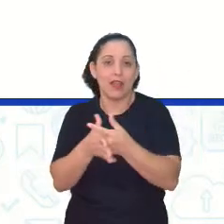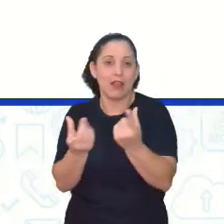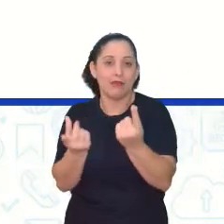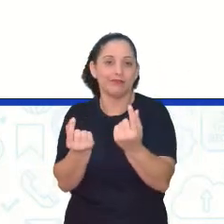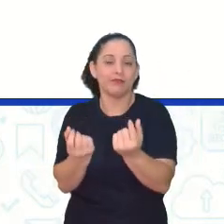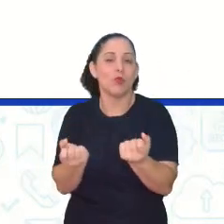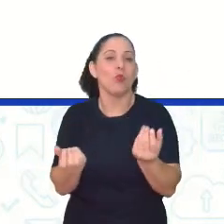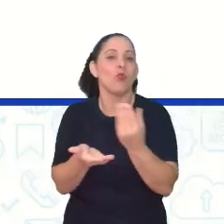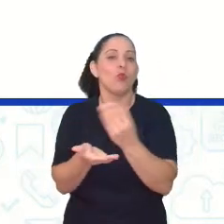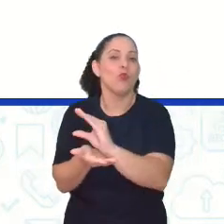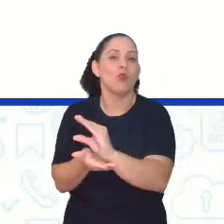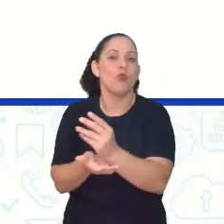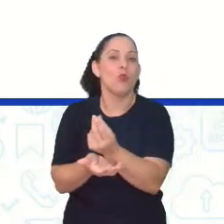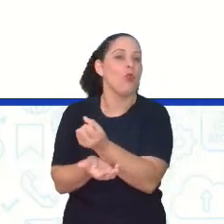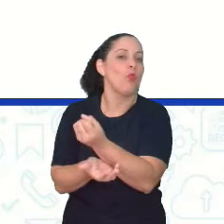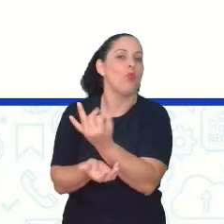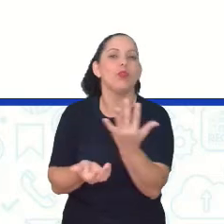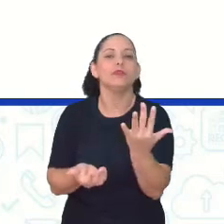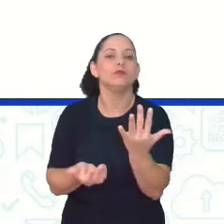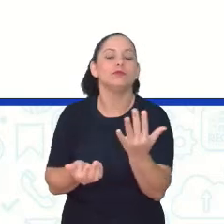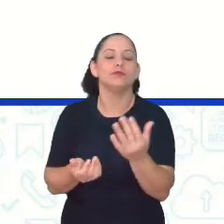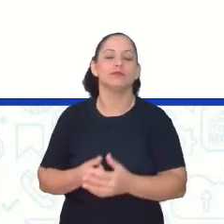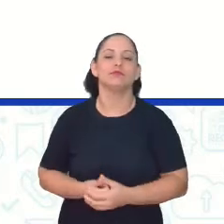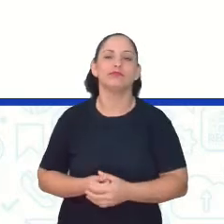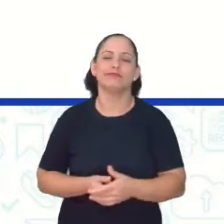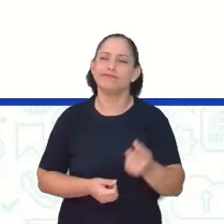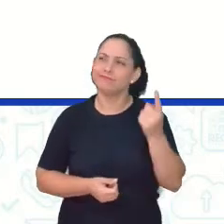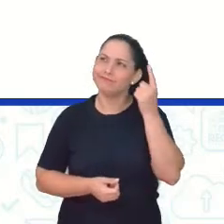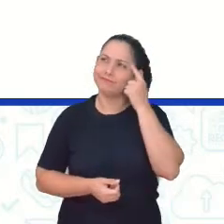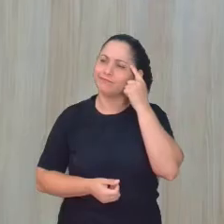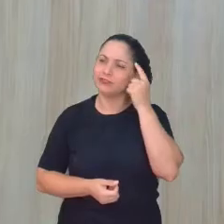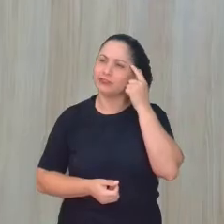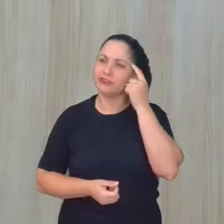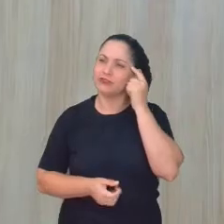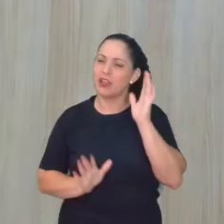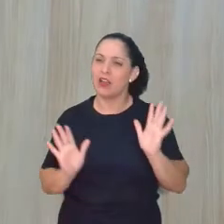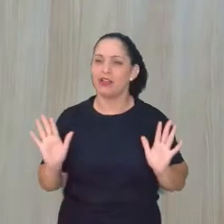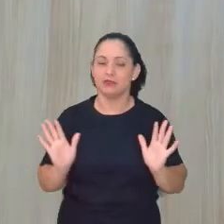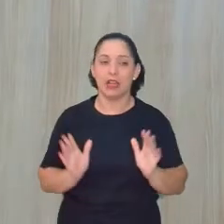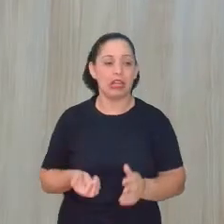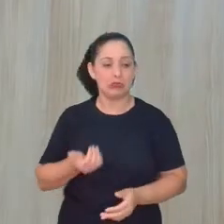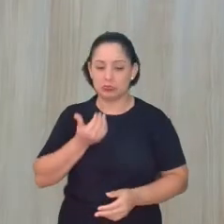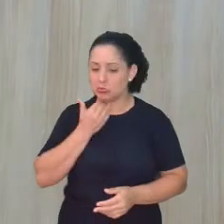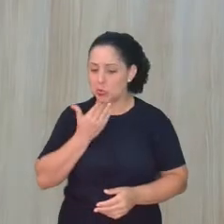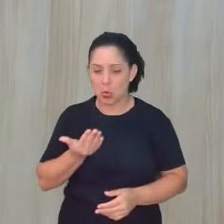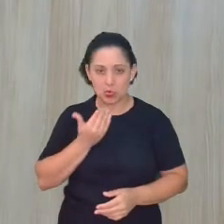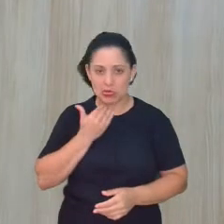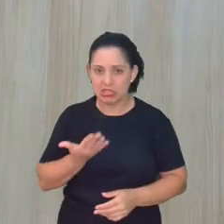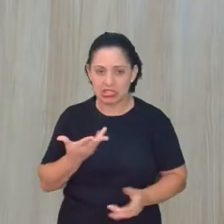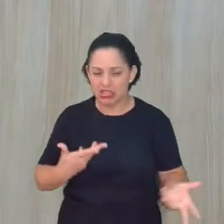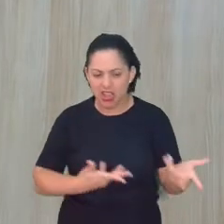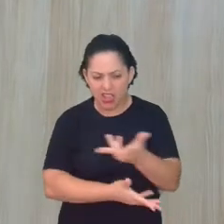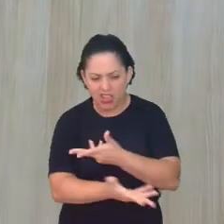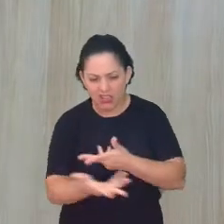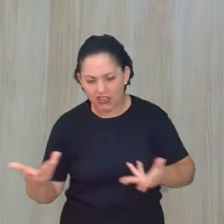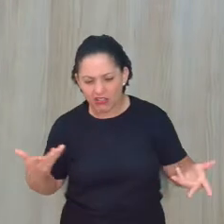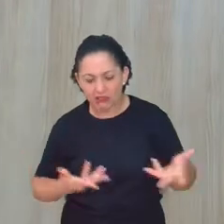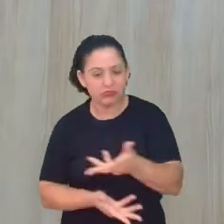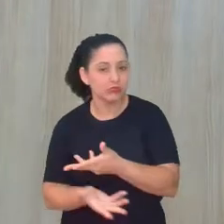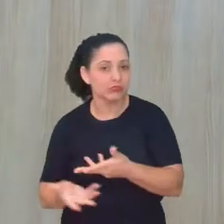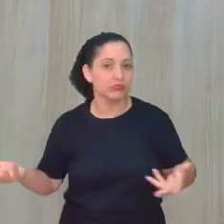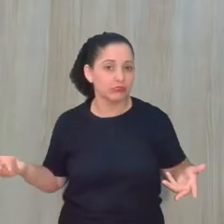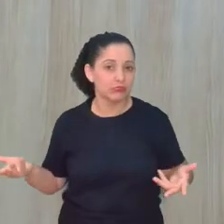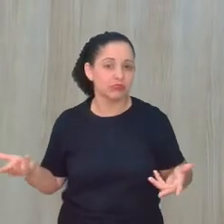for colocar 13 litros de gasolina, imagina que você não conseguiu identificar ainda essa relação e